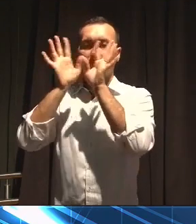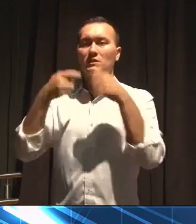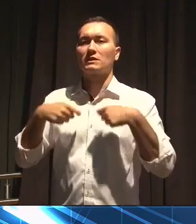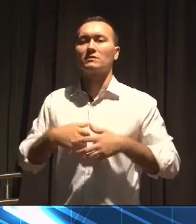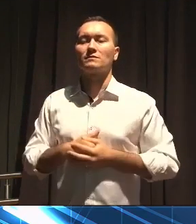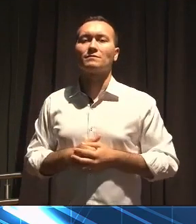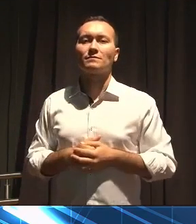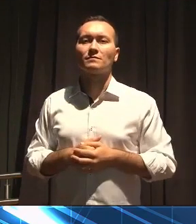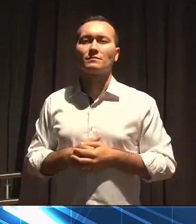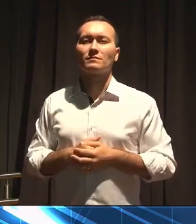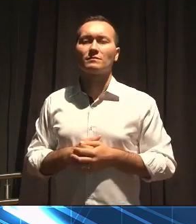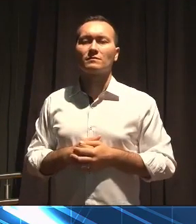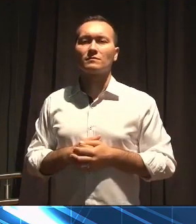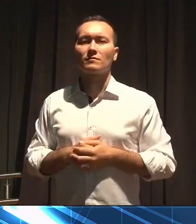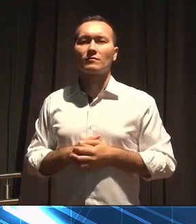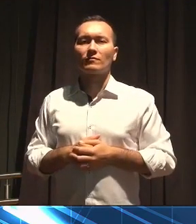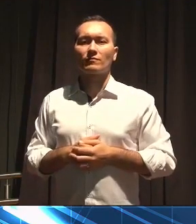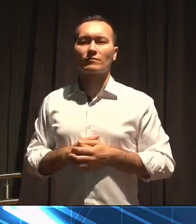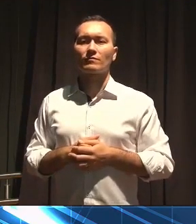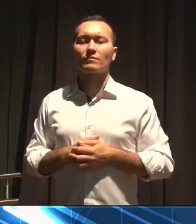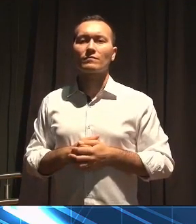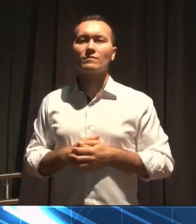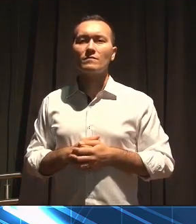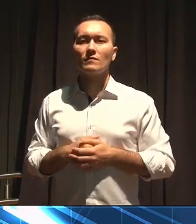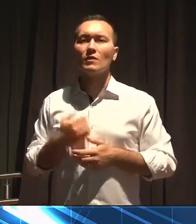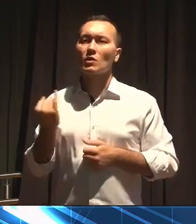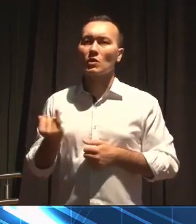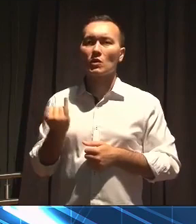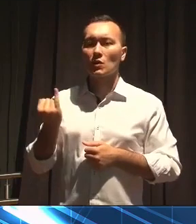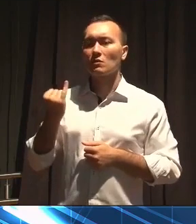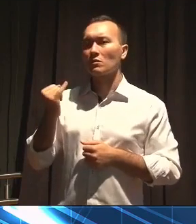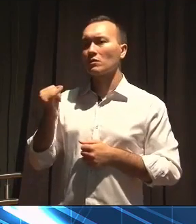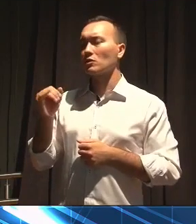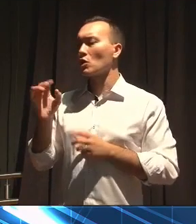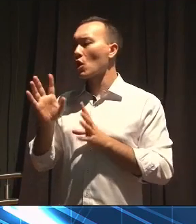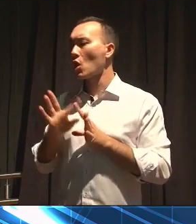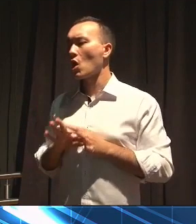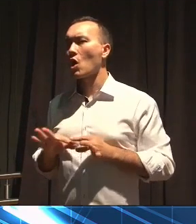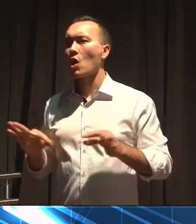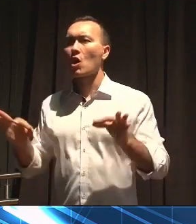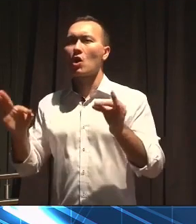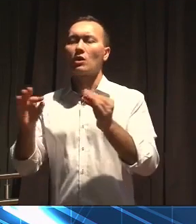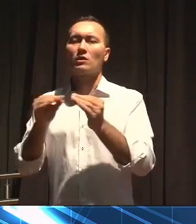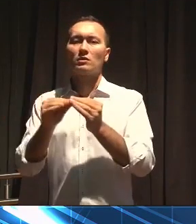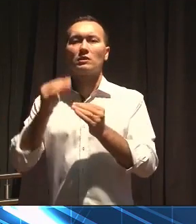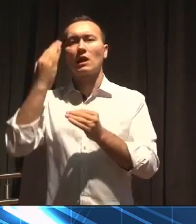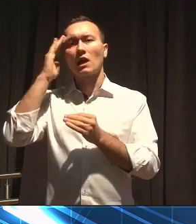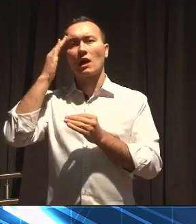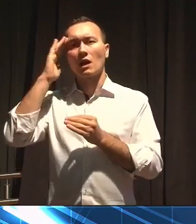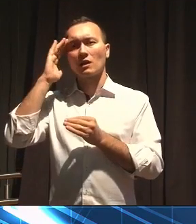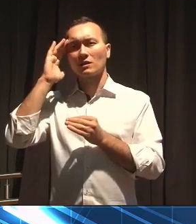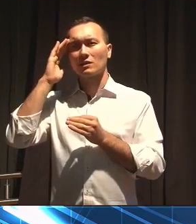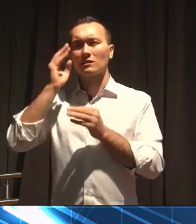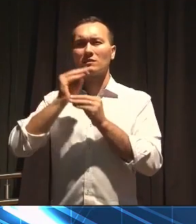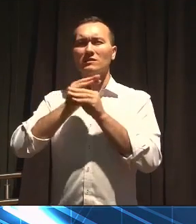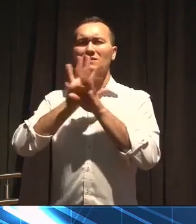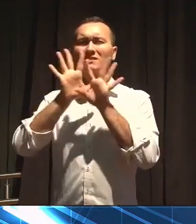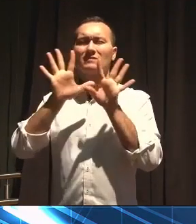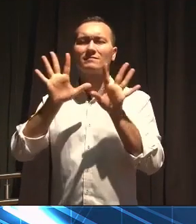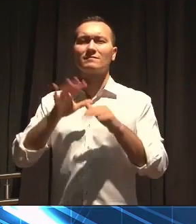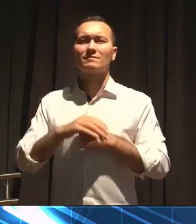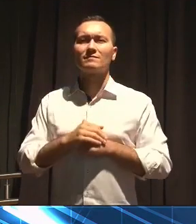SRE, trabalhando contra todo mundo. Então é muito importante todo mundo entrar nessa ideia de que do